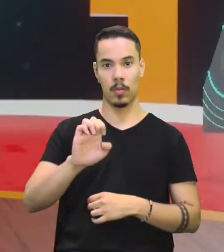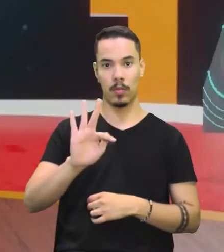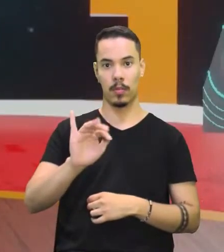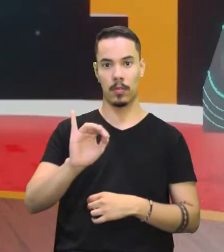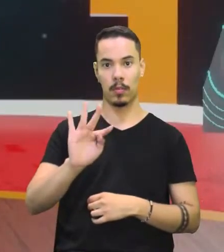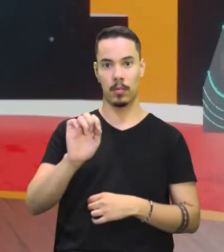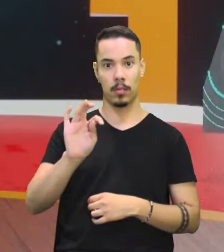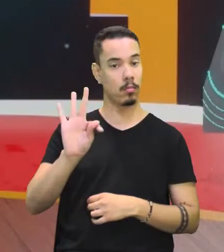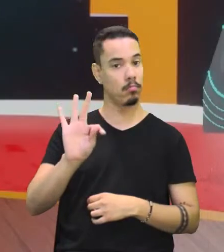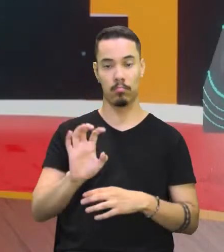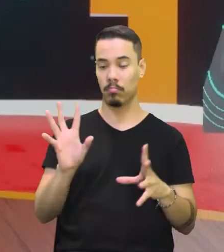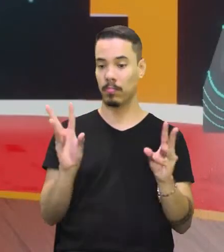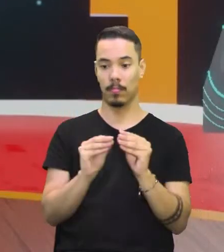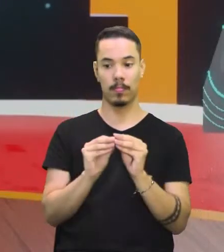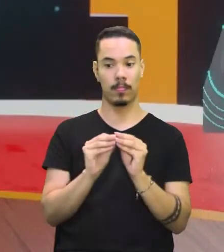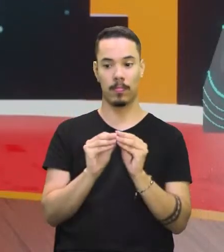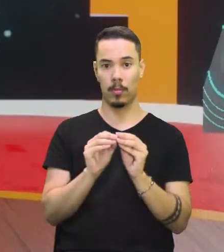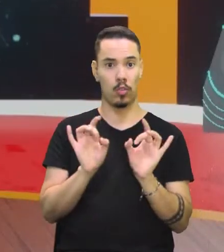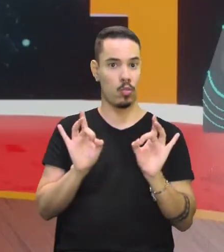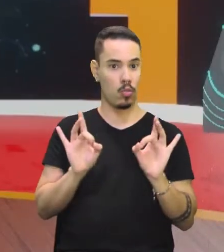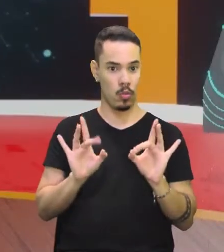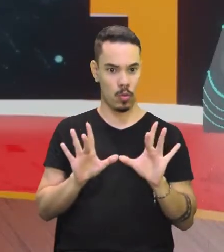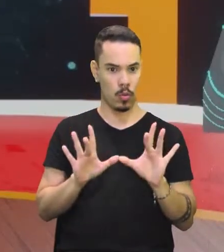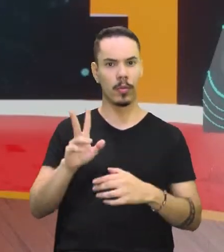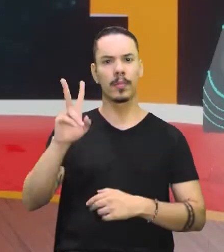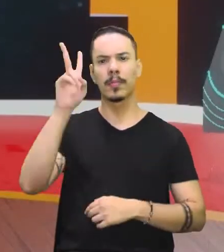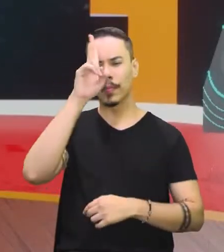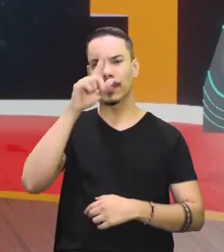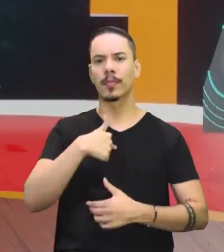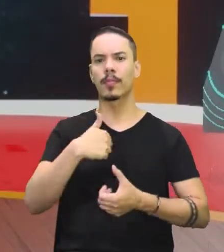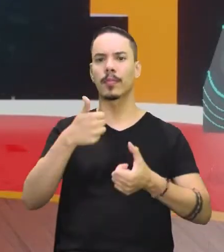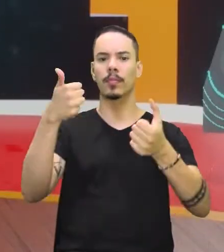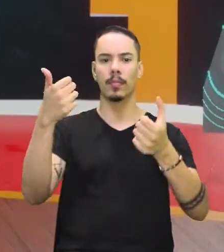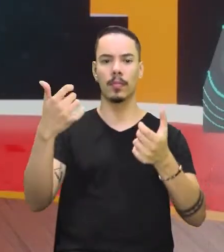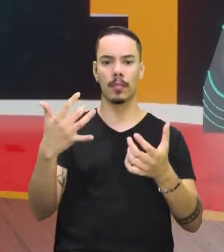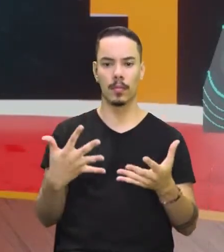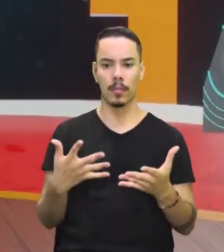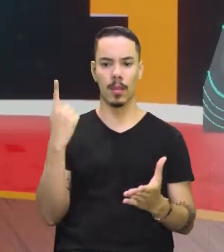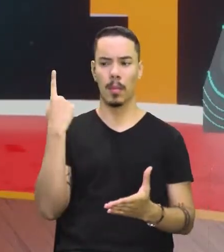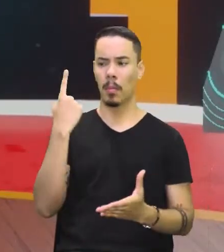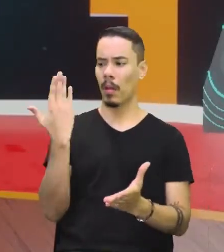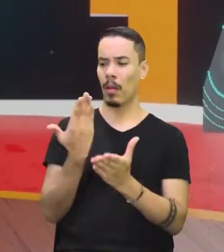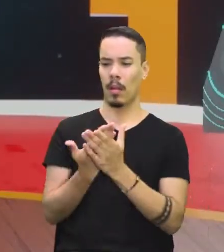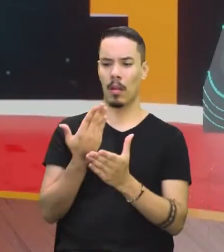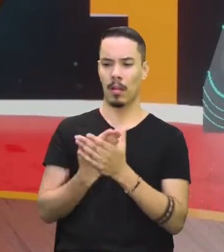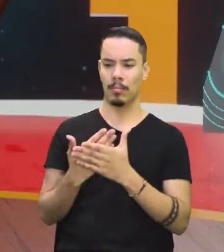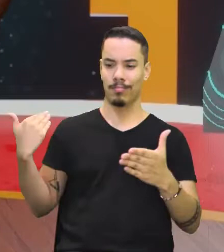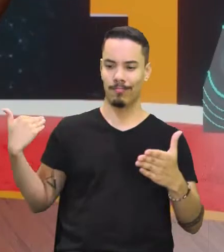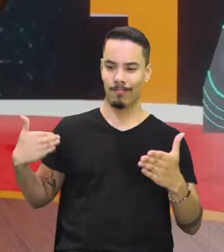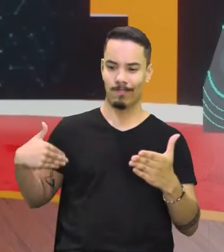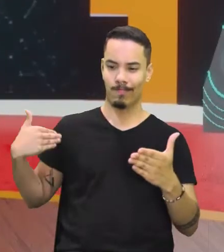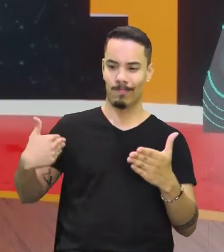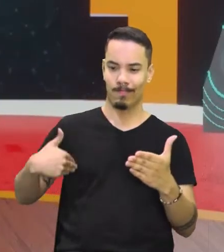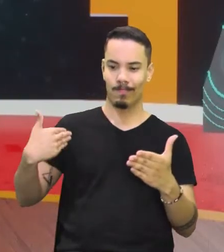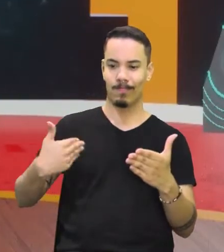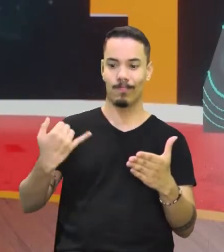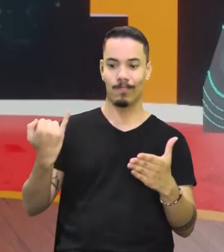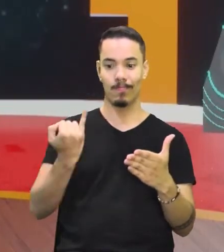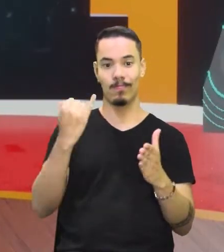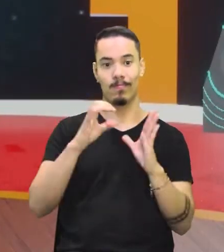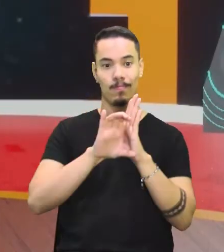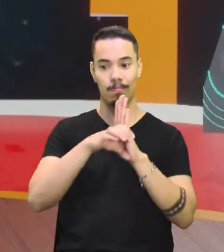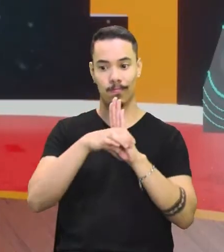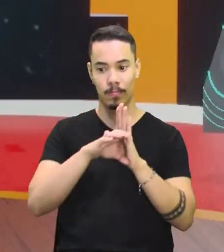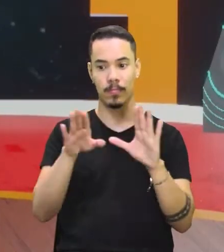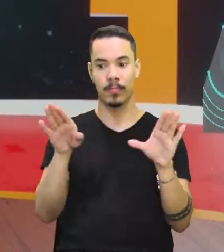assim. Só os coeficientes. Lembra lá? Por isso que a gente fala desde a primeira aula, né? Que é importante a parte conceitual e importantíssimo a